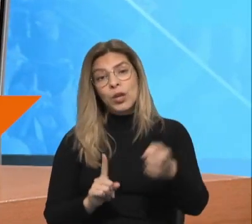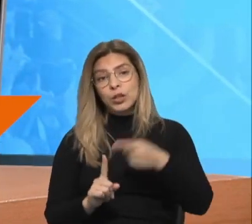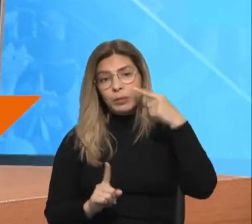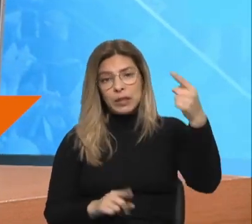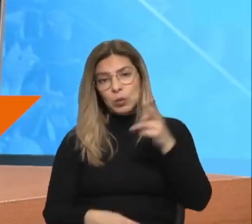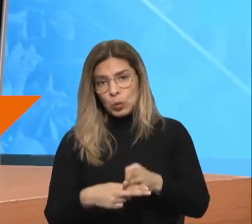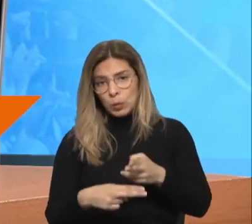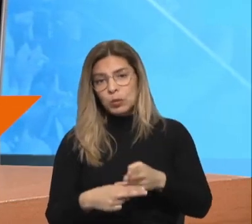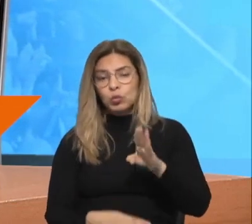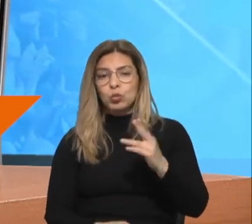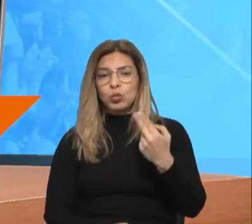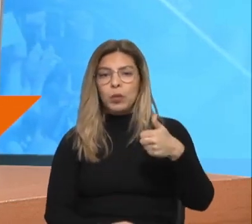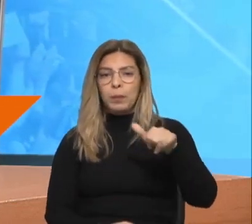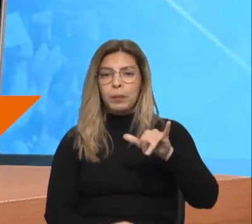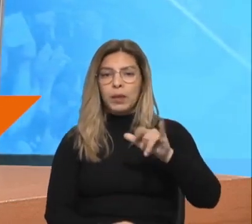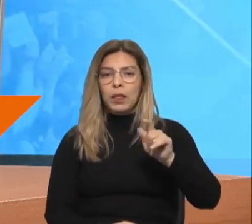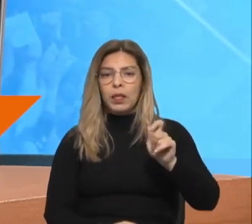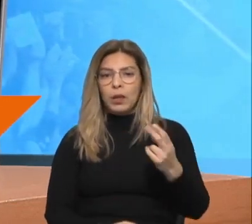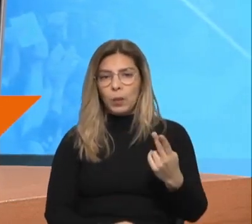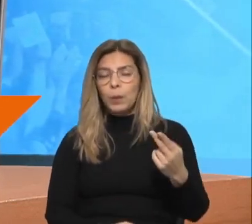preciso conciliar